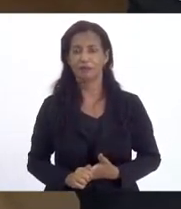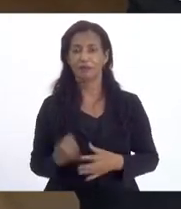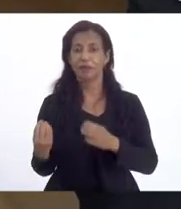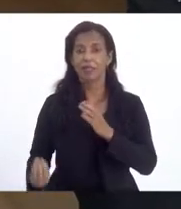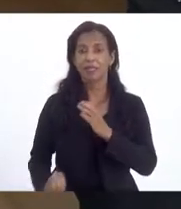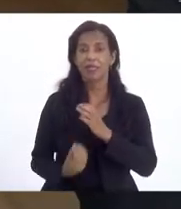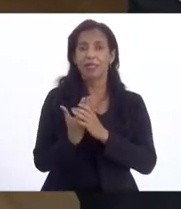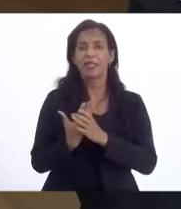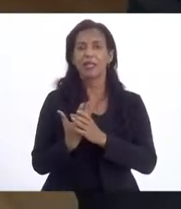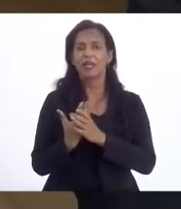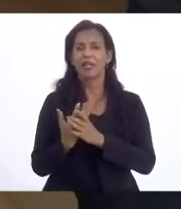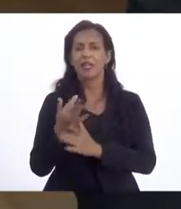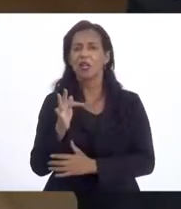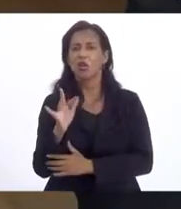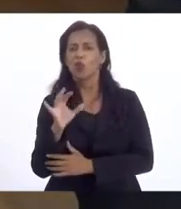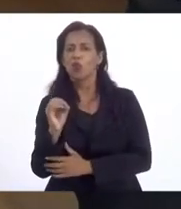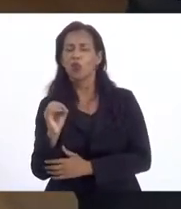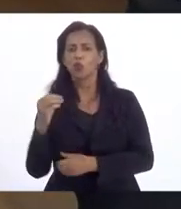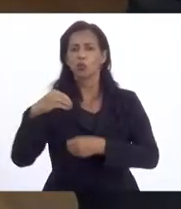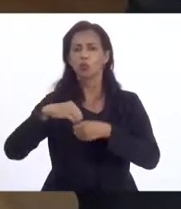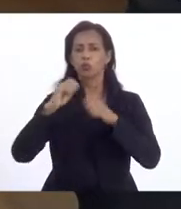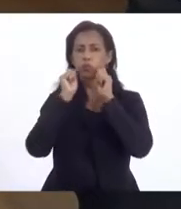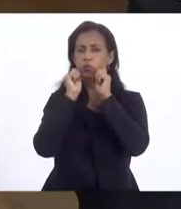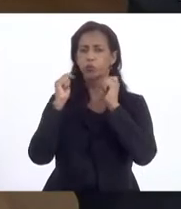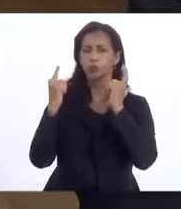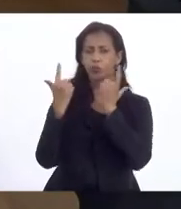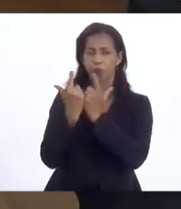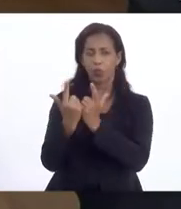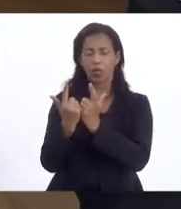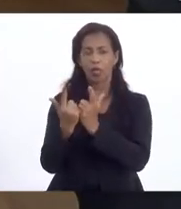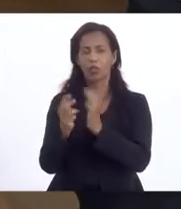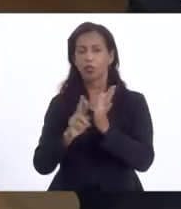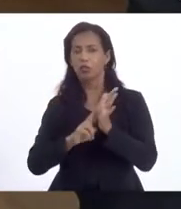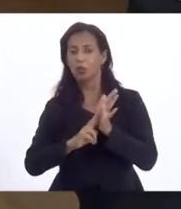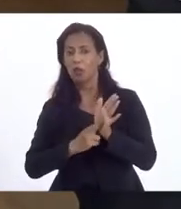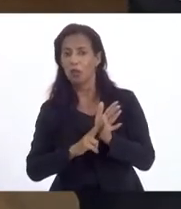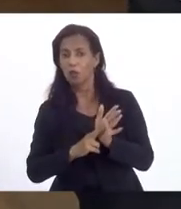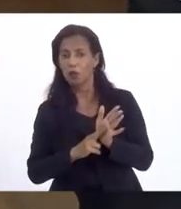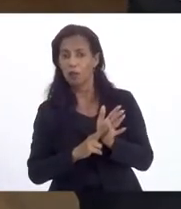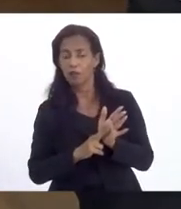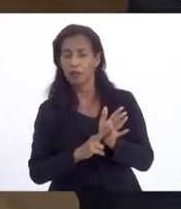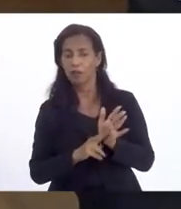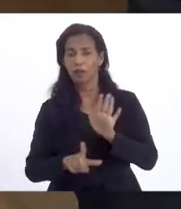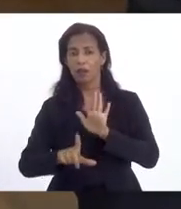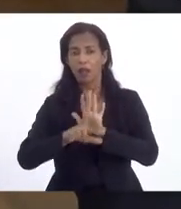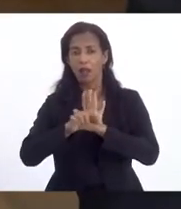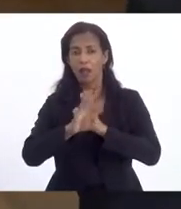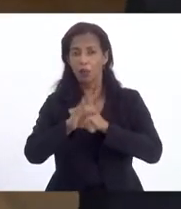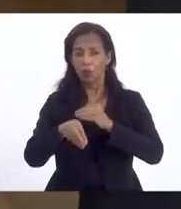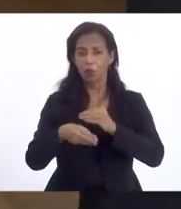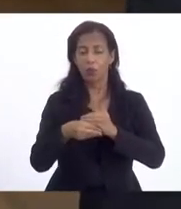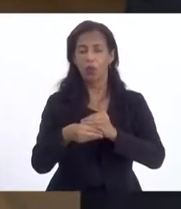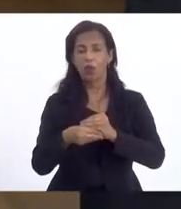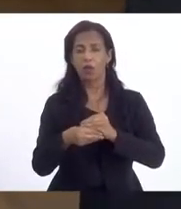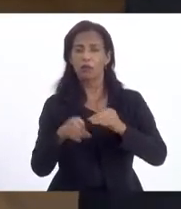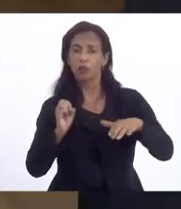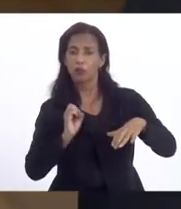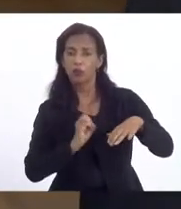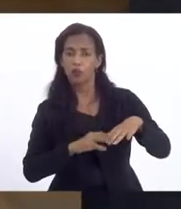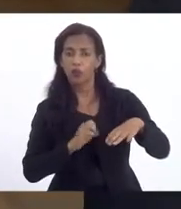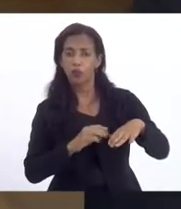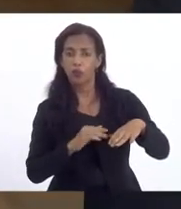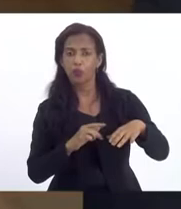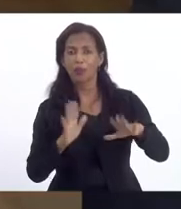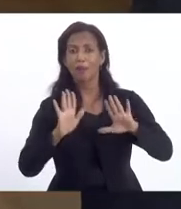cria o fundo através da Assembleia, estamos regulamentando a lei complementar do fundo, mas a gente